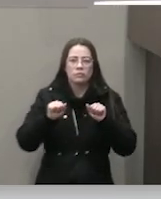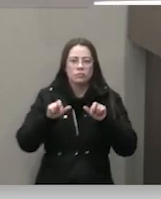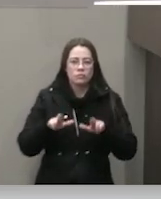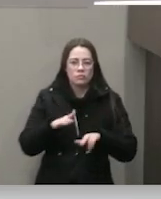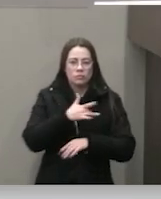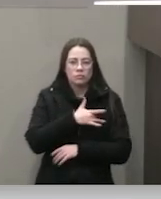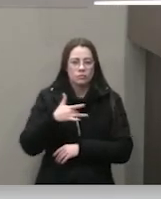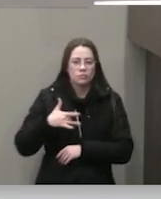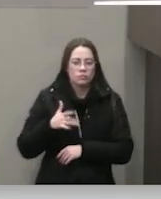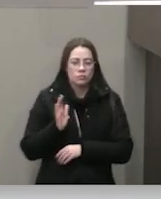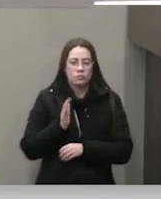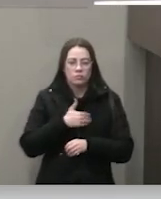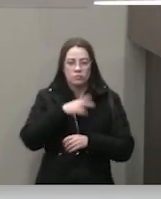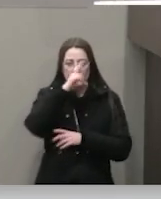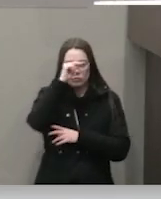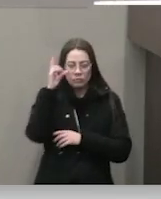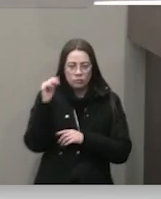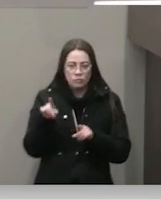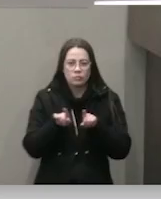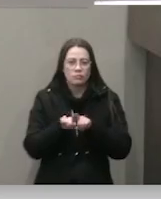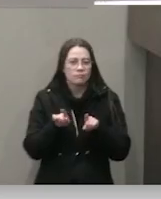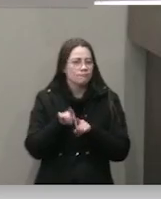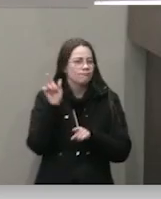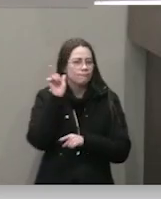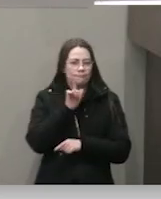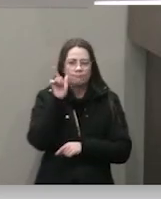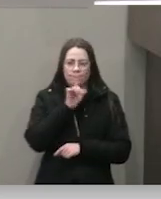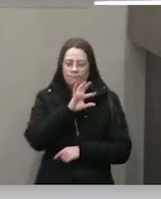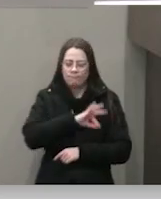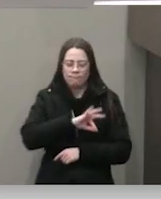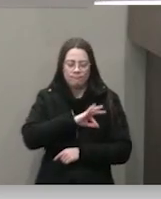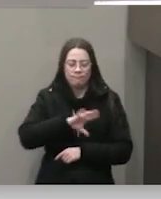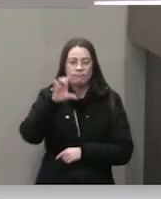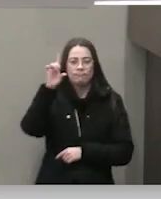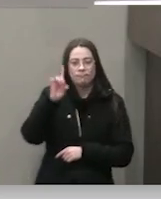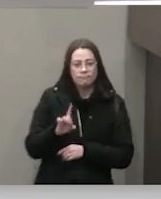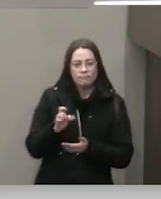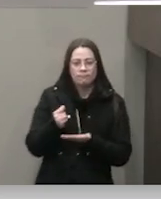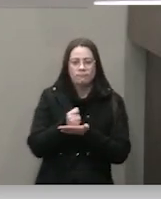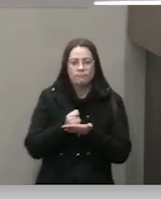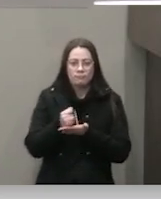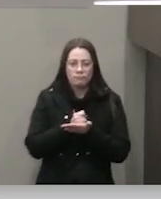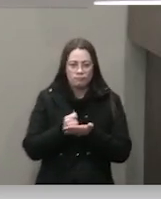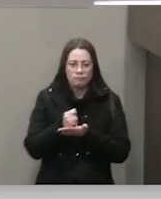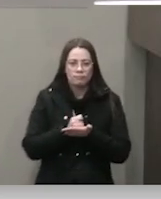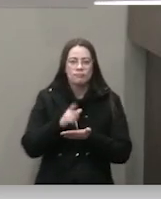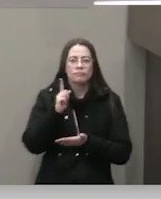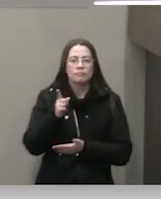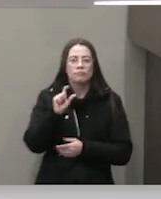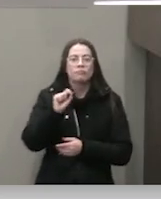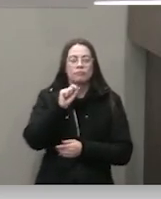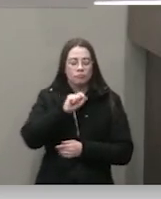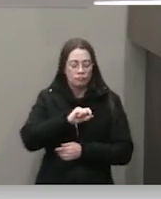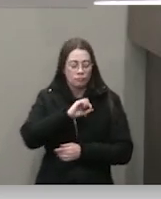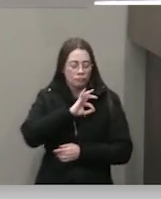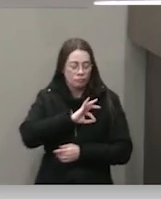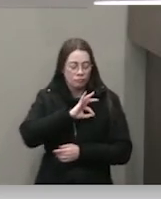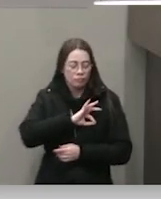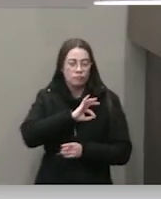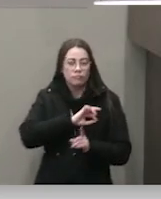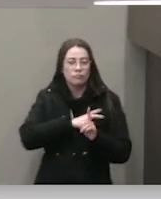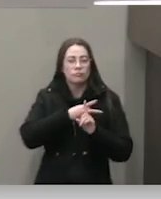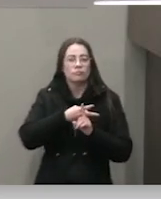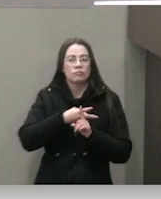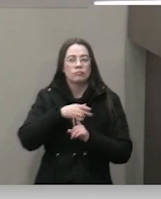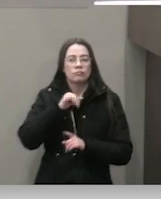nosso município e ainda não receberem um direito básico que é a insalubridade. Que bom que o